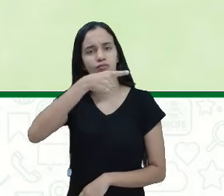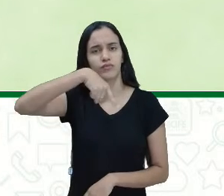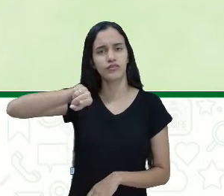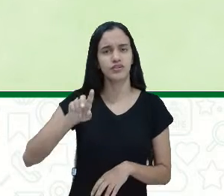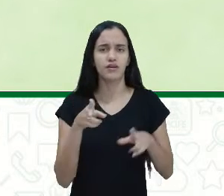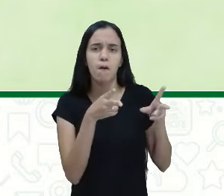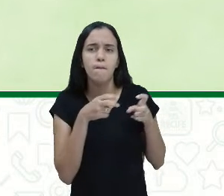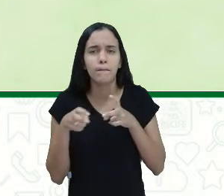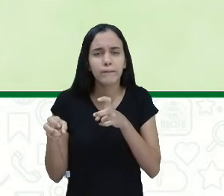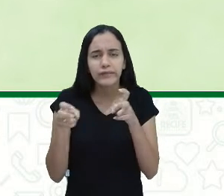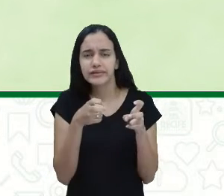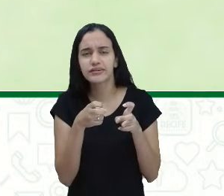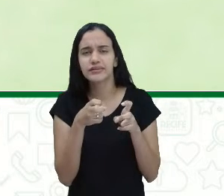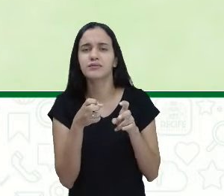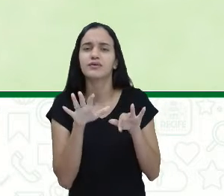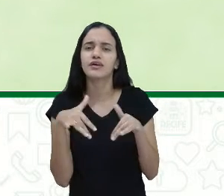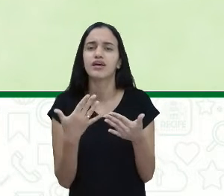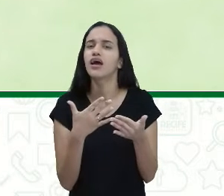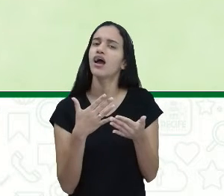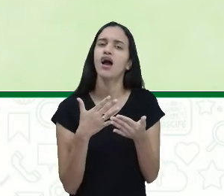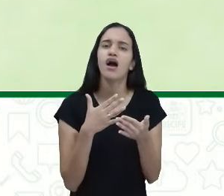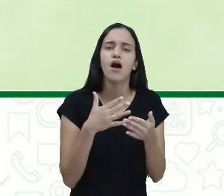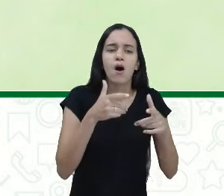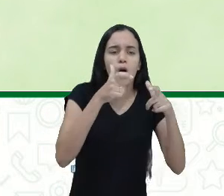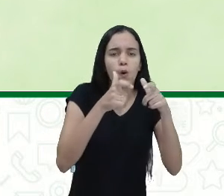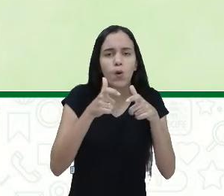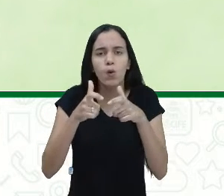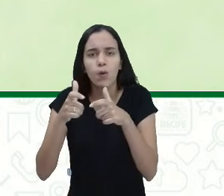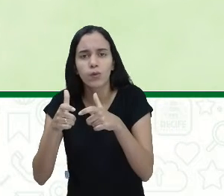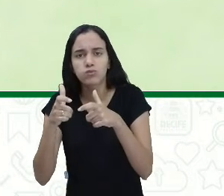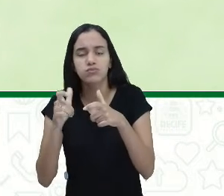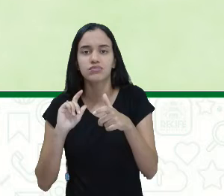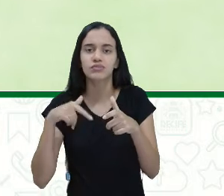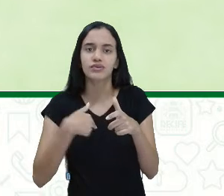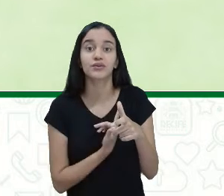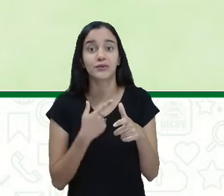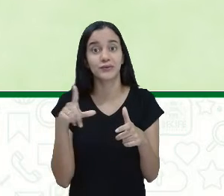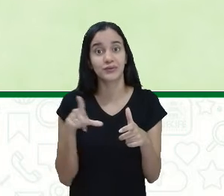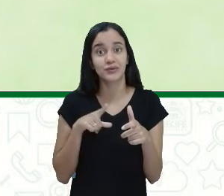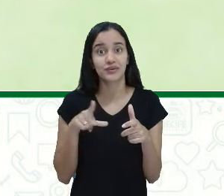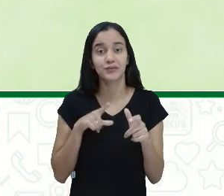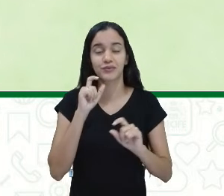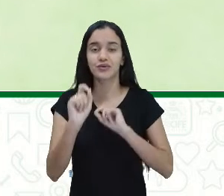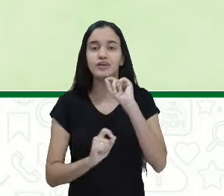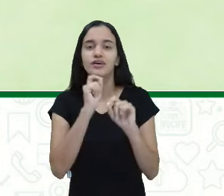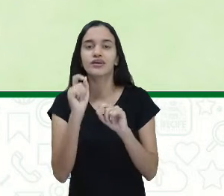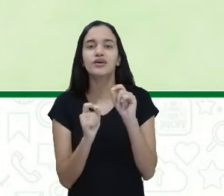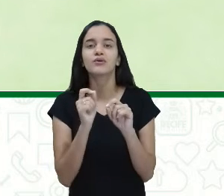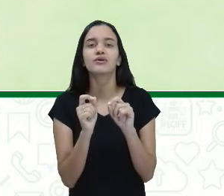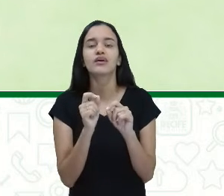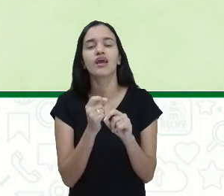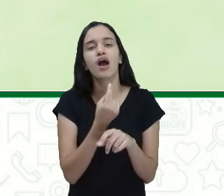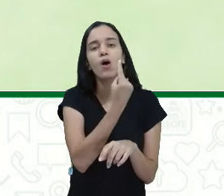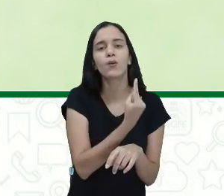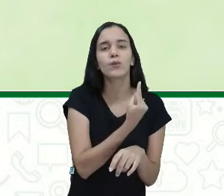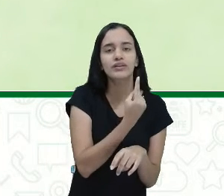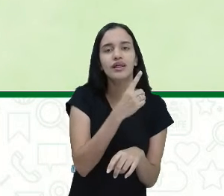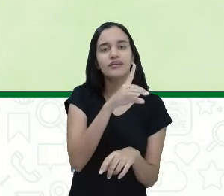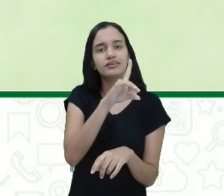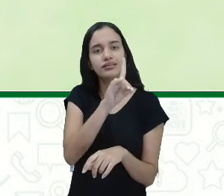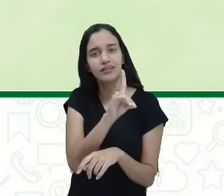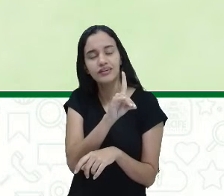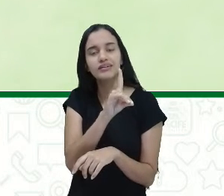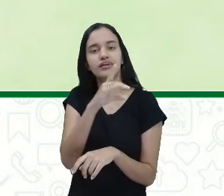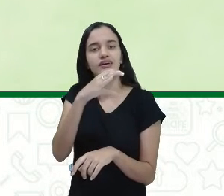vão perceber a posição que nós temos aí, que é a unidade,